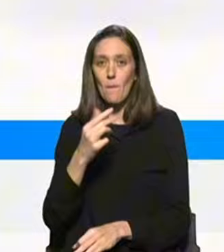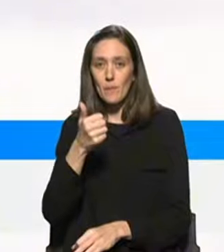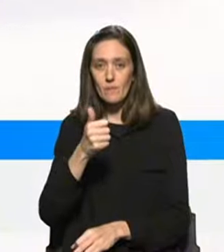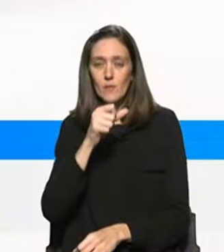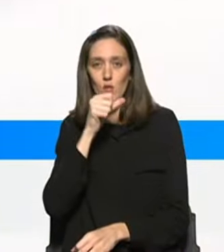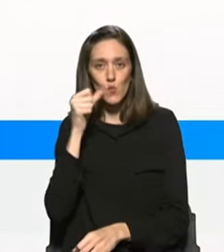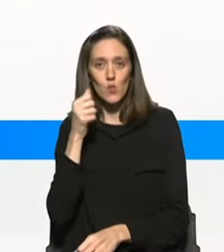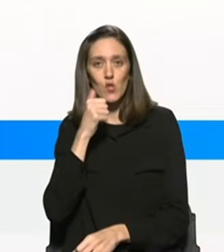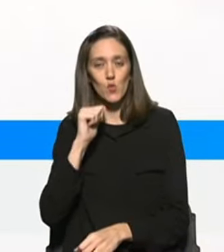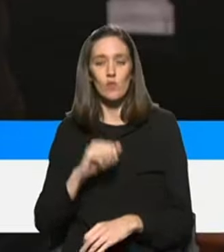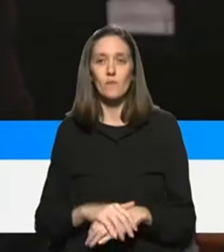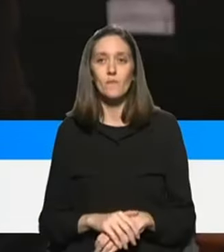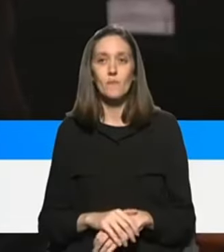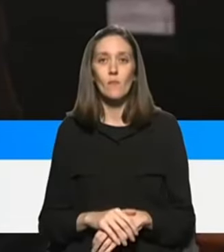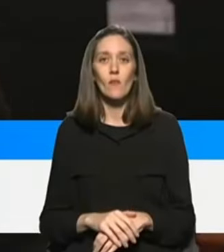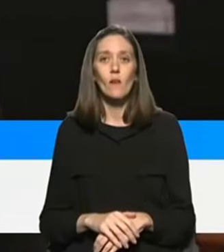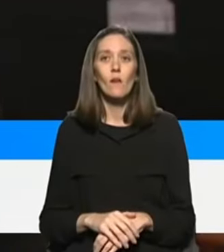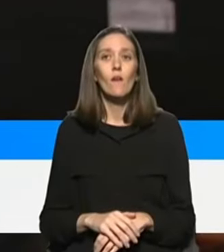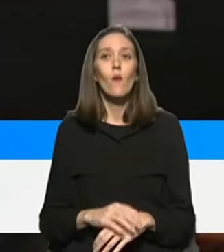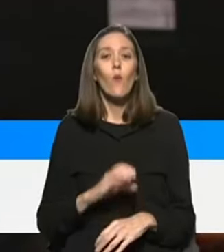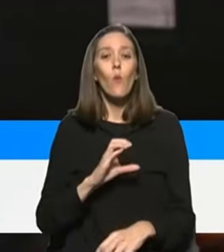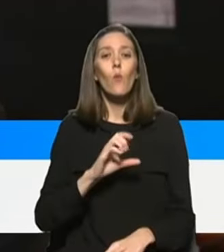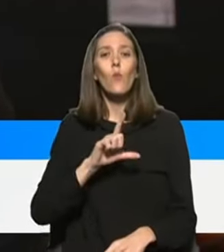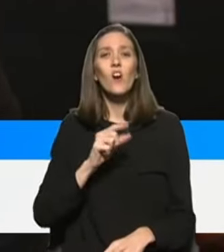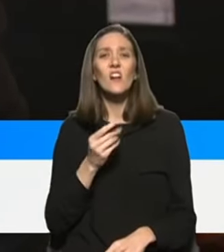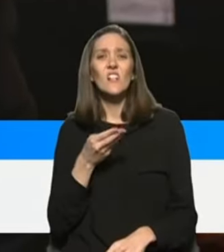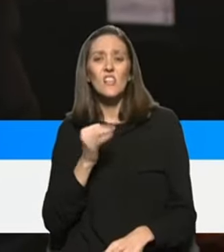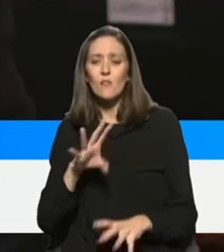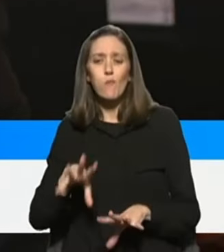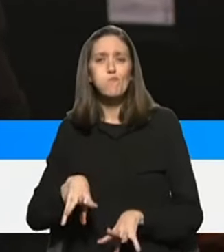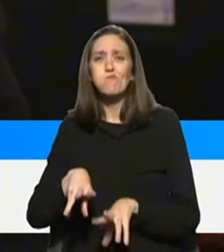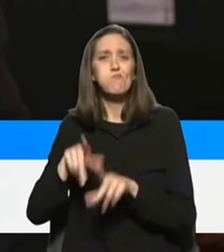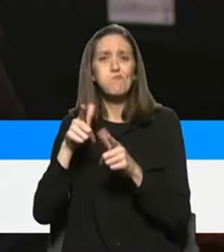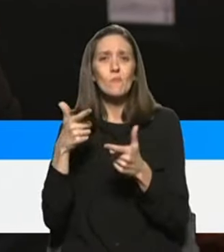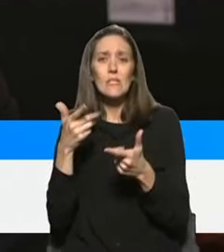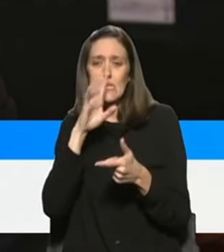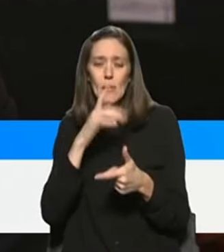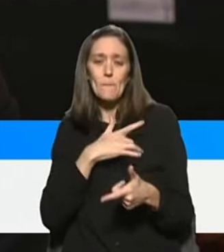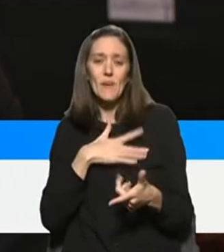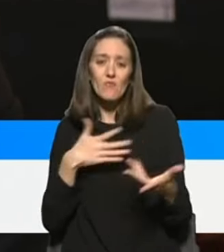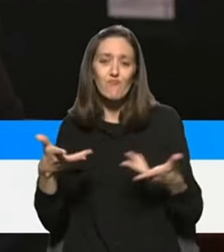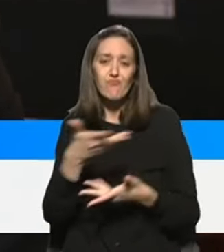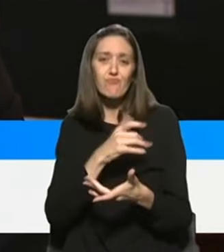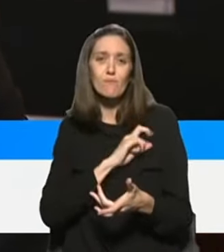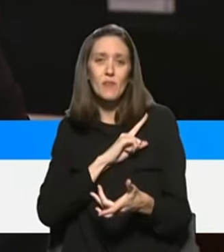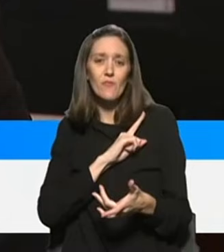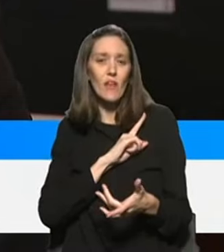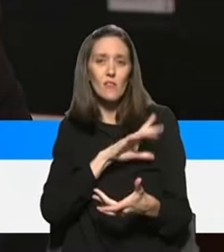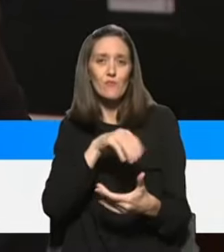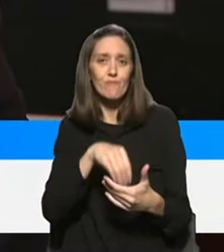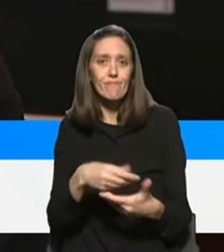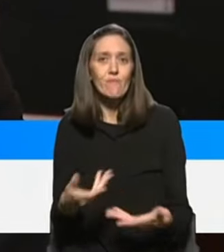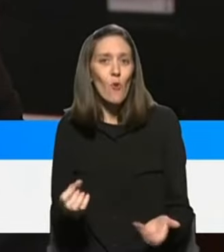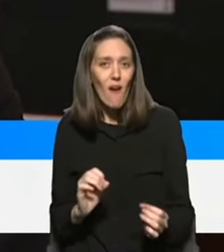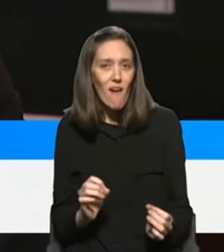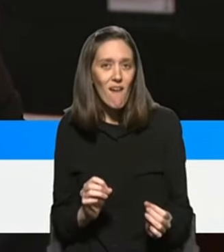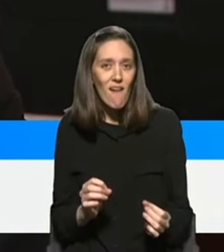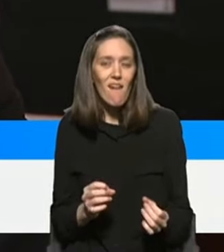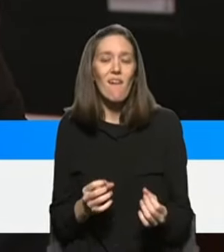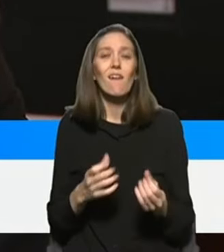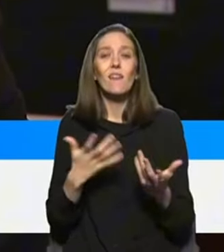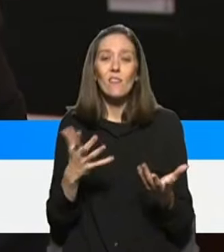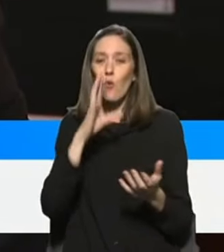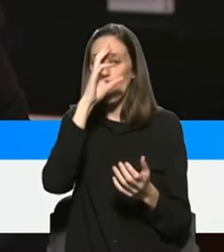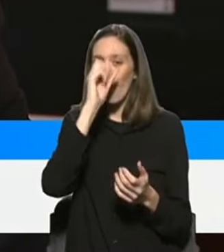se desenvolve um cluster sem a participação dos privados, não é? Os privados têm aqui um papel muitíssimo importante e o Governo